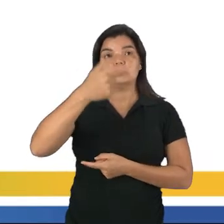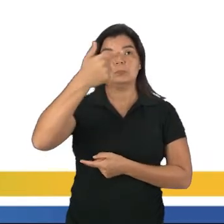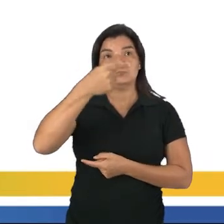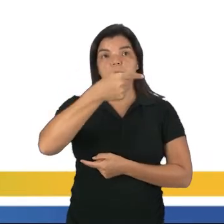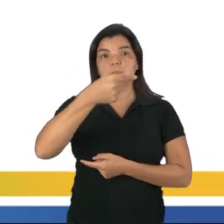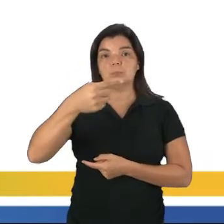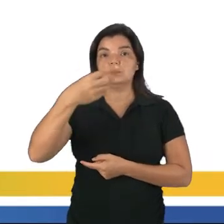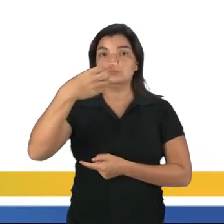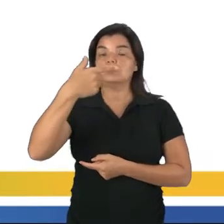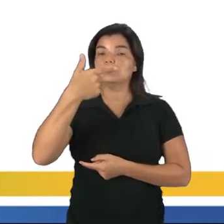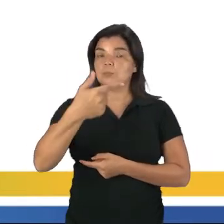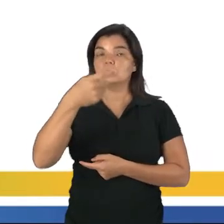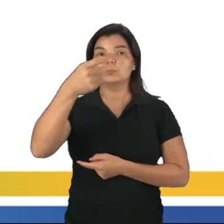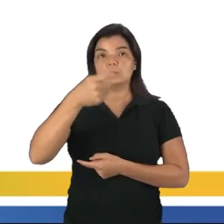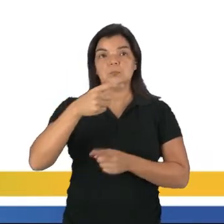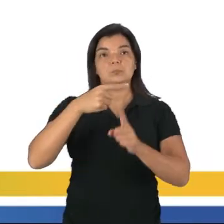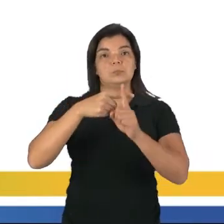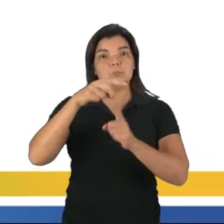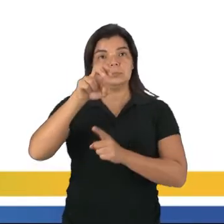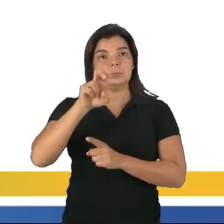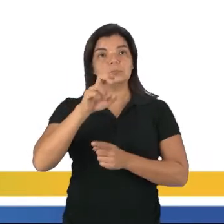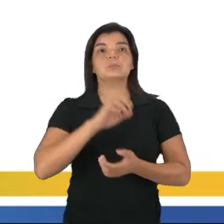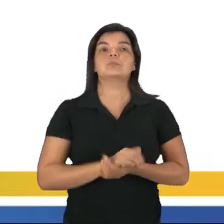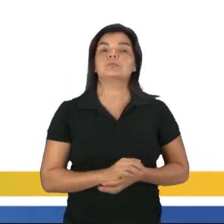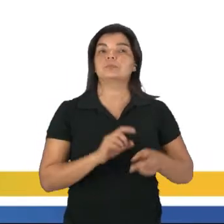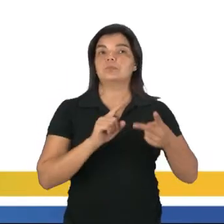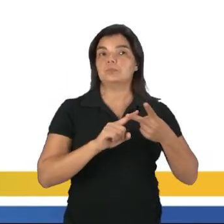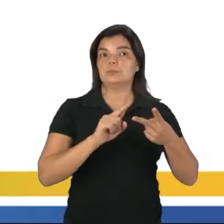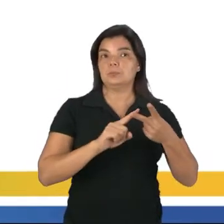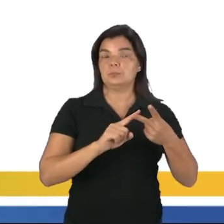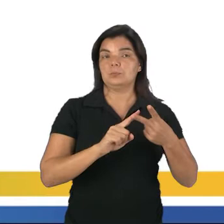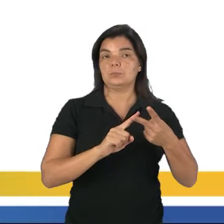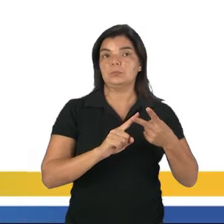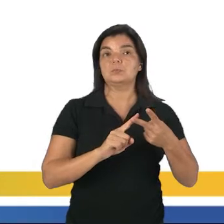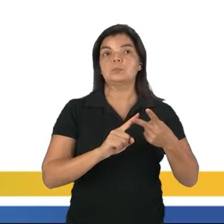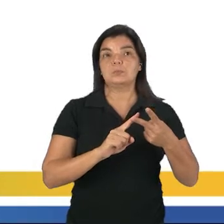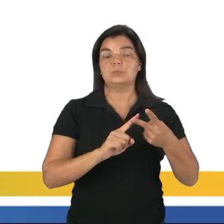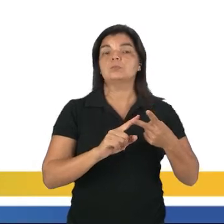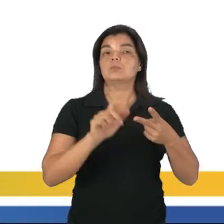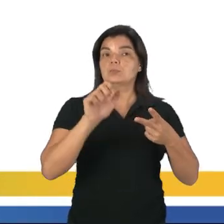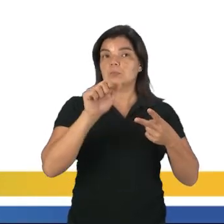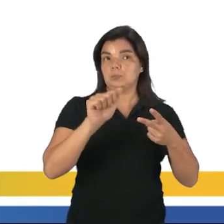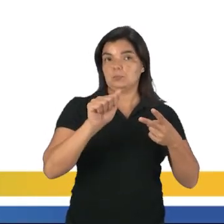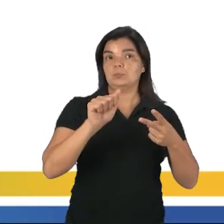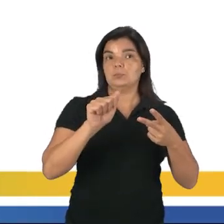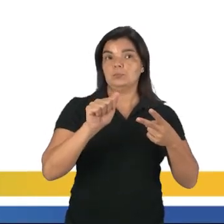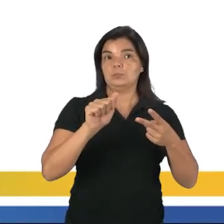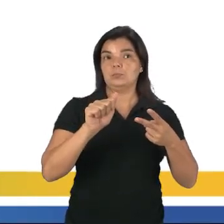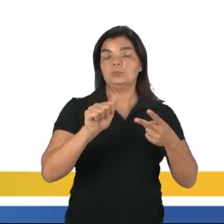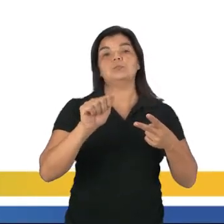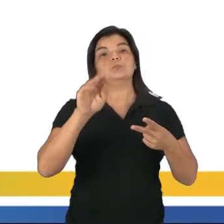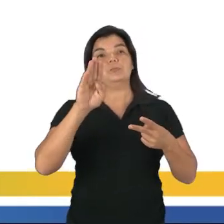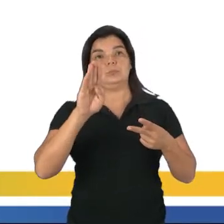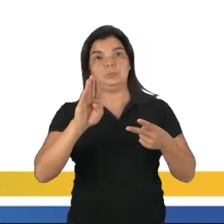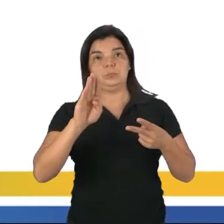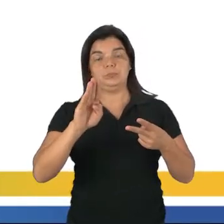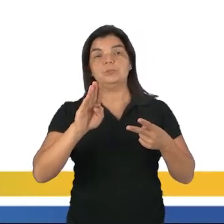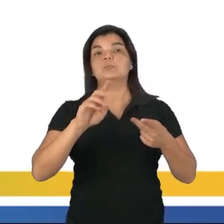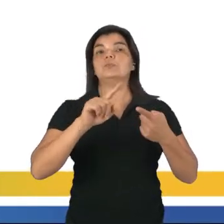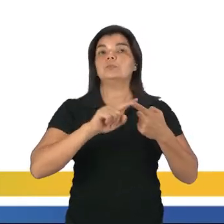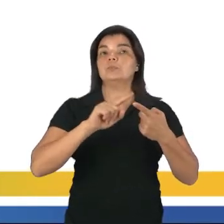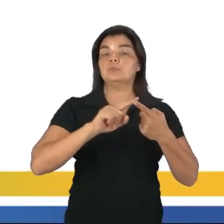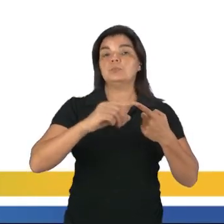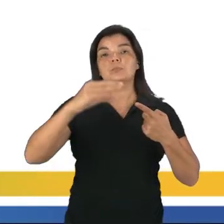menos 2x mais 5. Tenho ali o coeficiente a, que acompanha o x quadrado, tenho o coeficiente b, que acompanha o